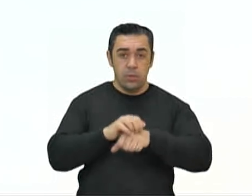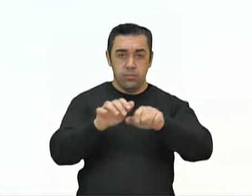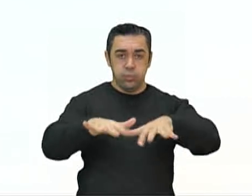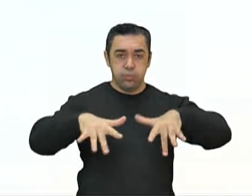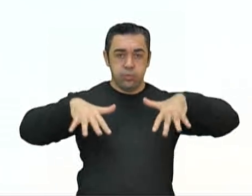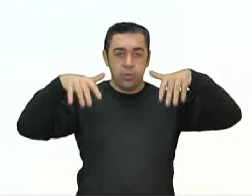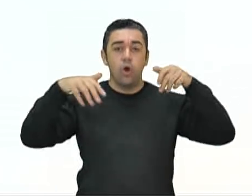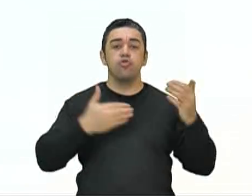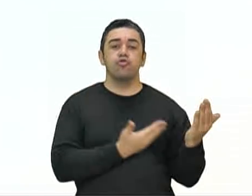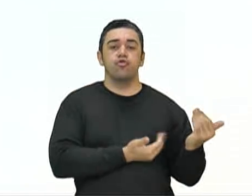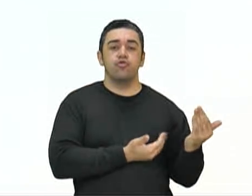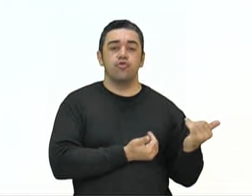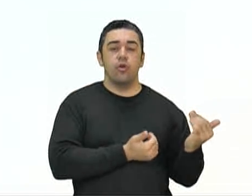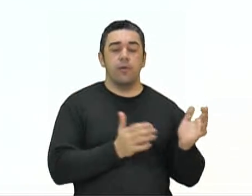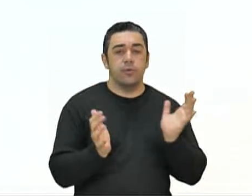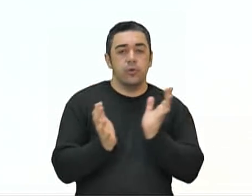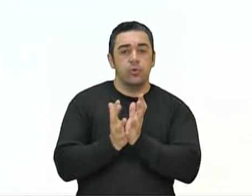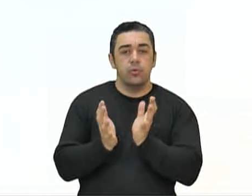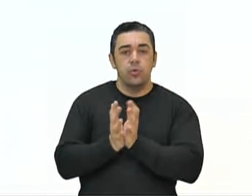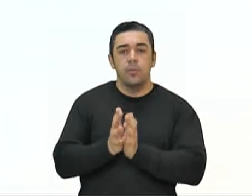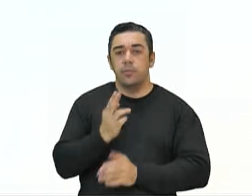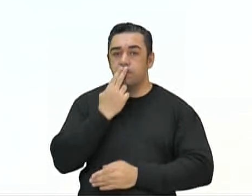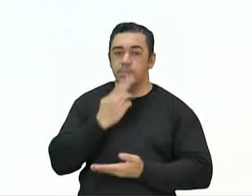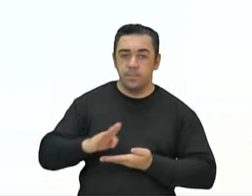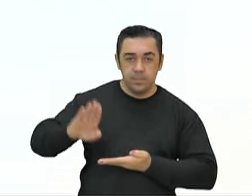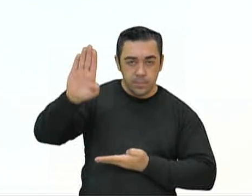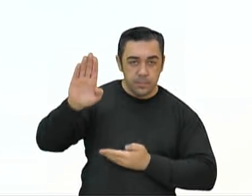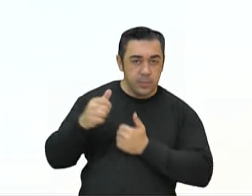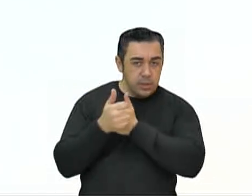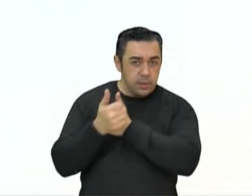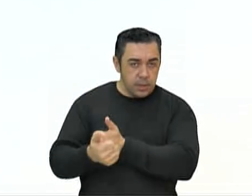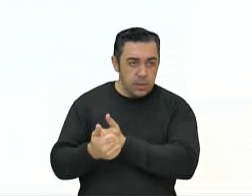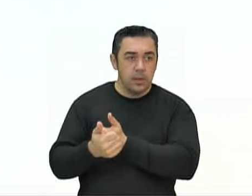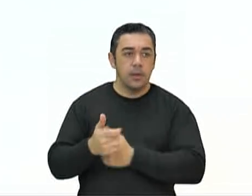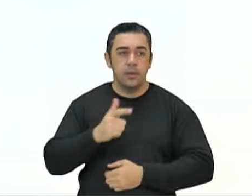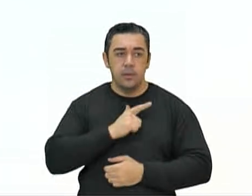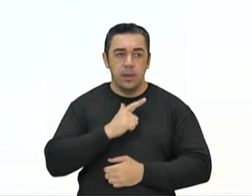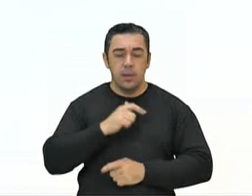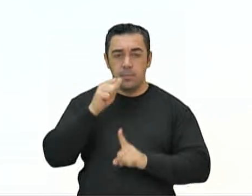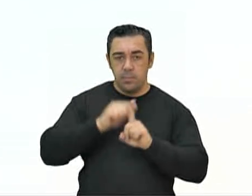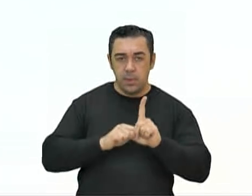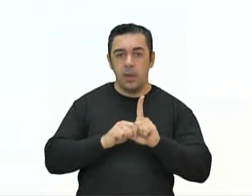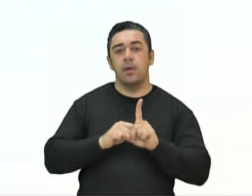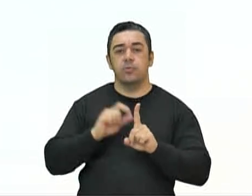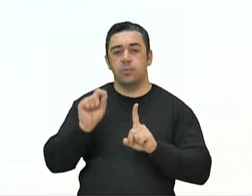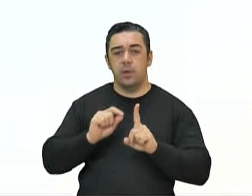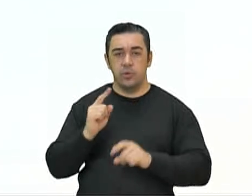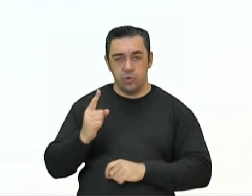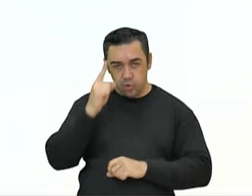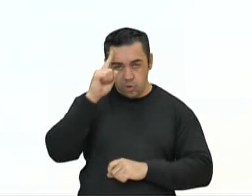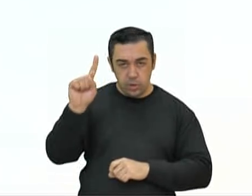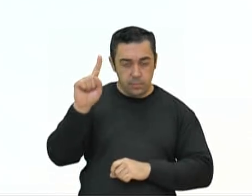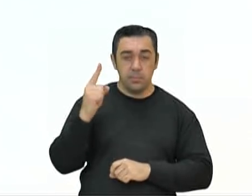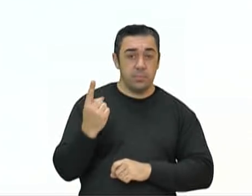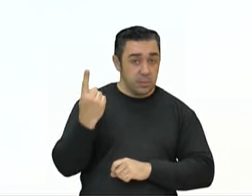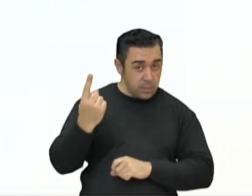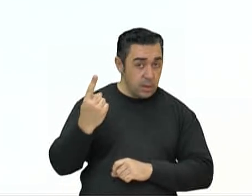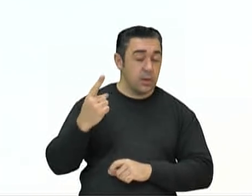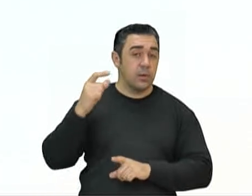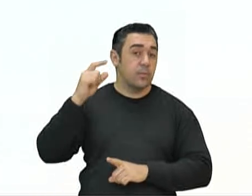da Juventude Hitlerista. Então, no discurso do 1º de maio, Dia do Trabalhador. Do lado